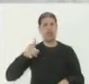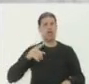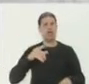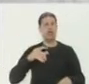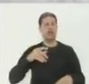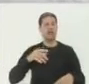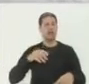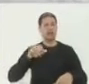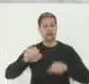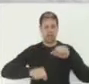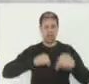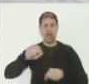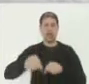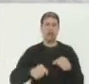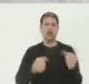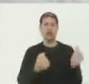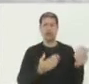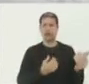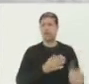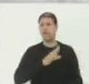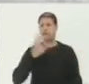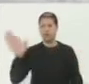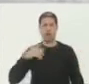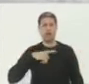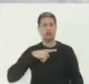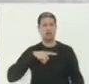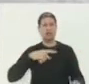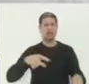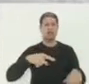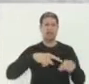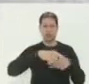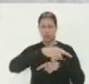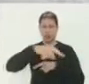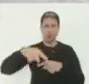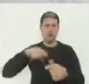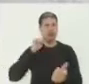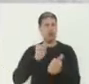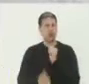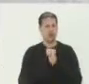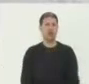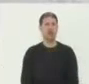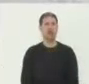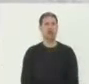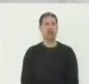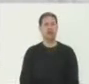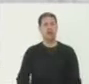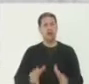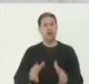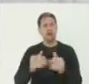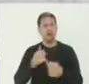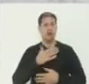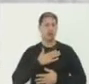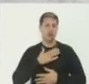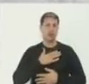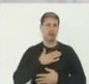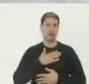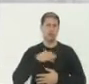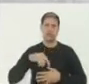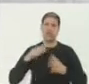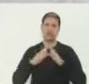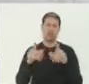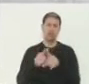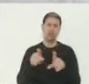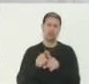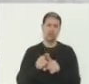que um jovem frequente uma quadra de esportes é um pedido meu aqui nesta casa também que